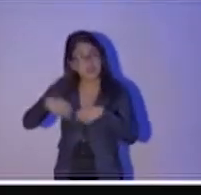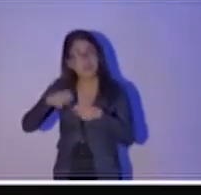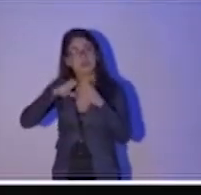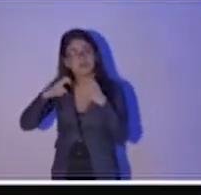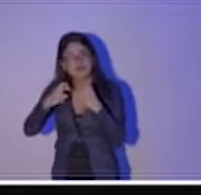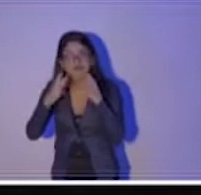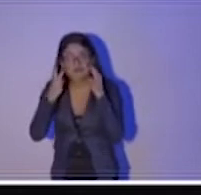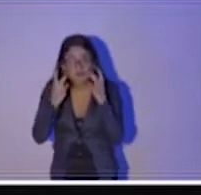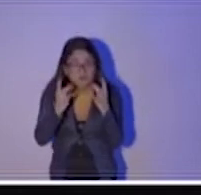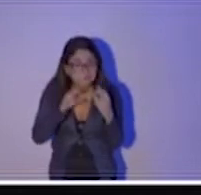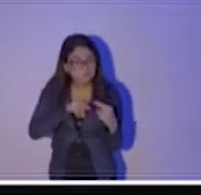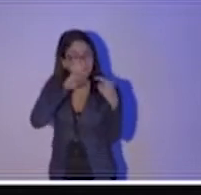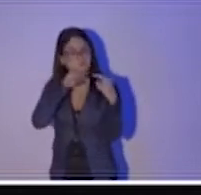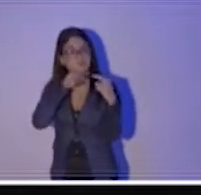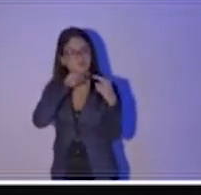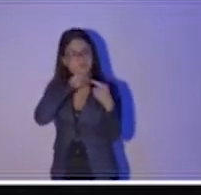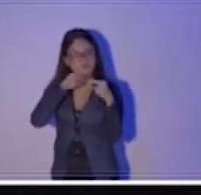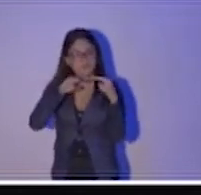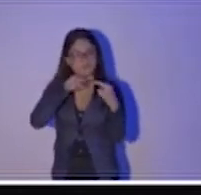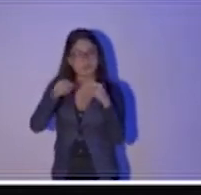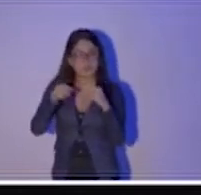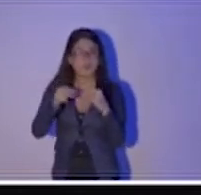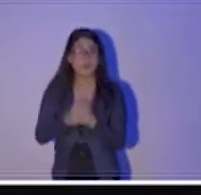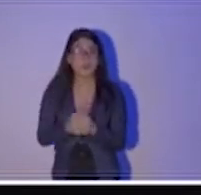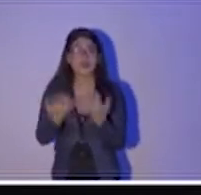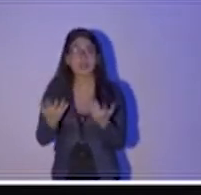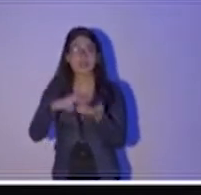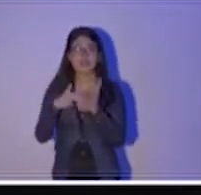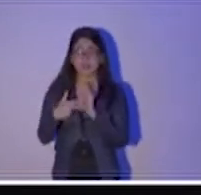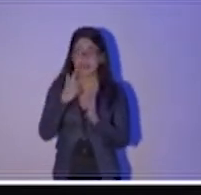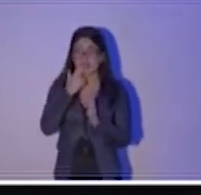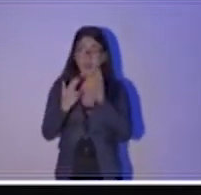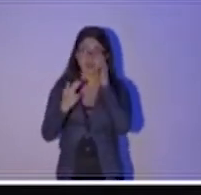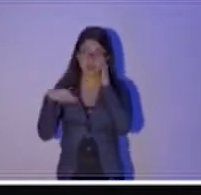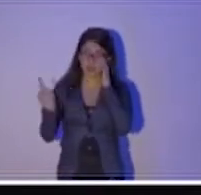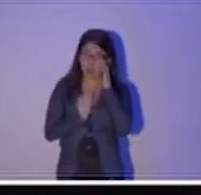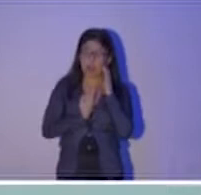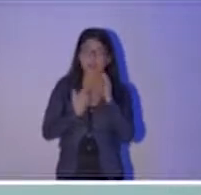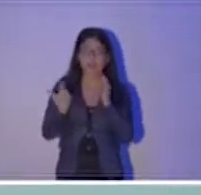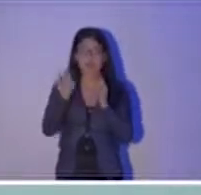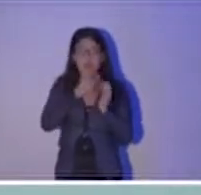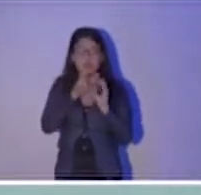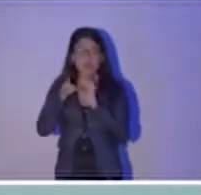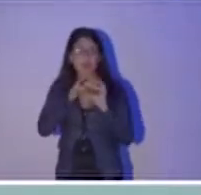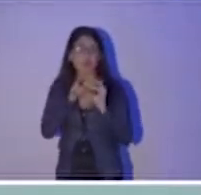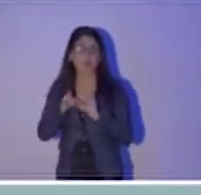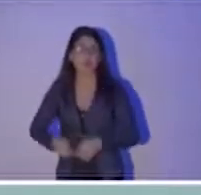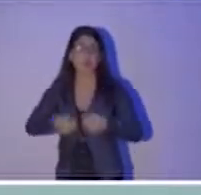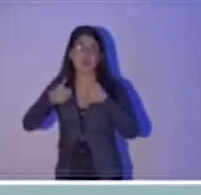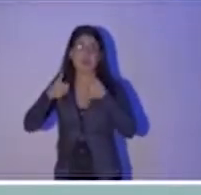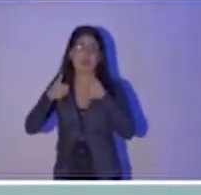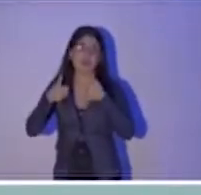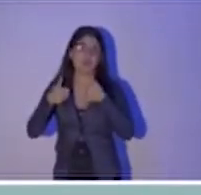colaboração, ele nos impulsiona a sermos juntos melhores. É, de forma melhor, de